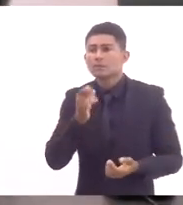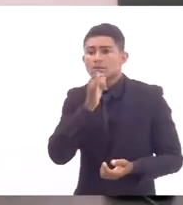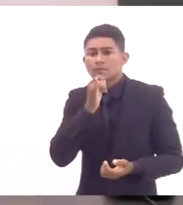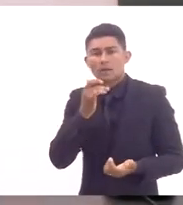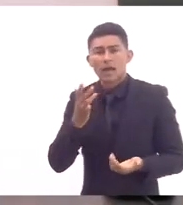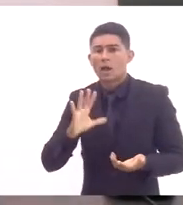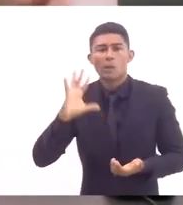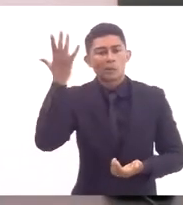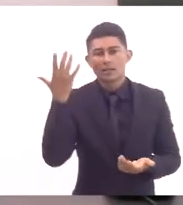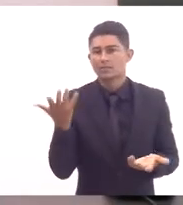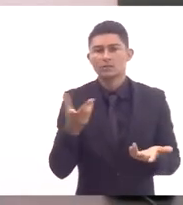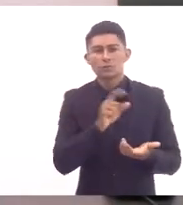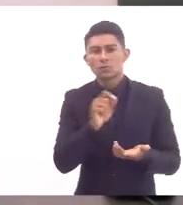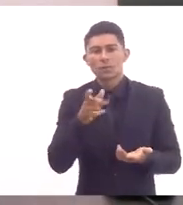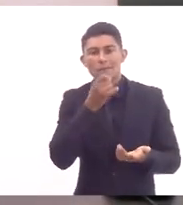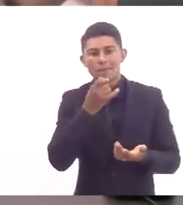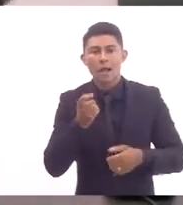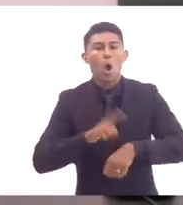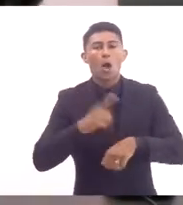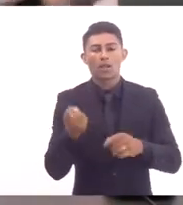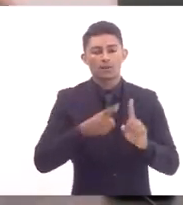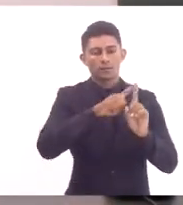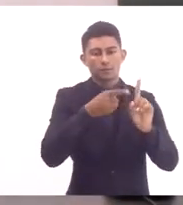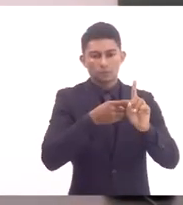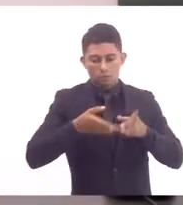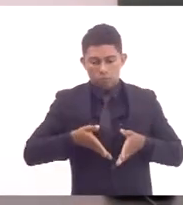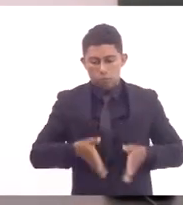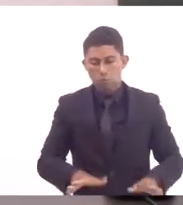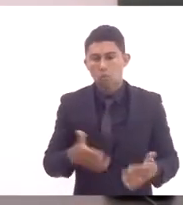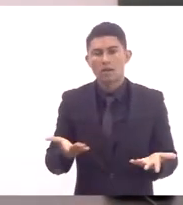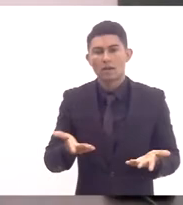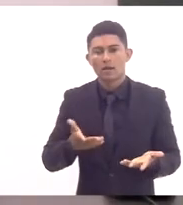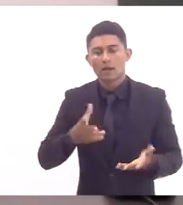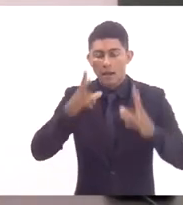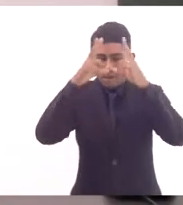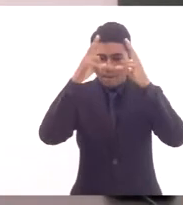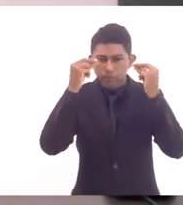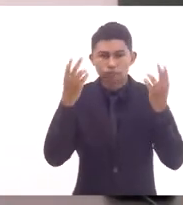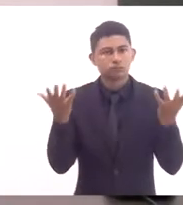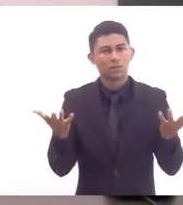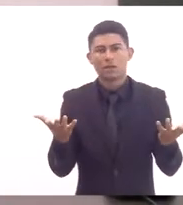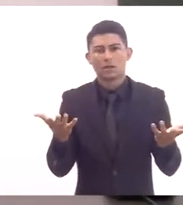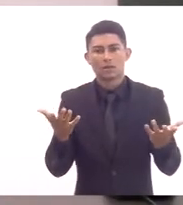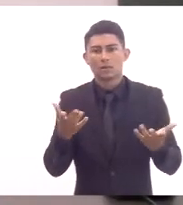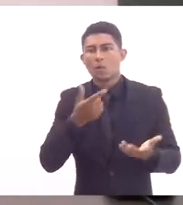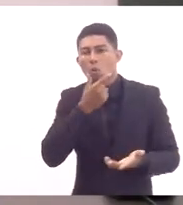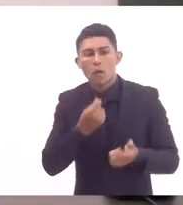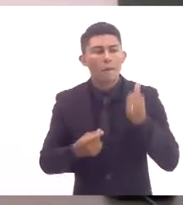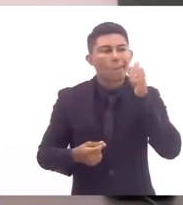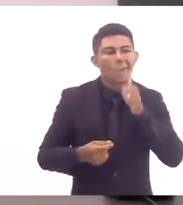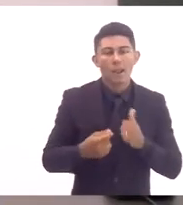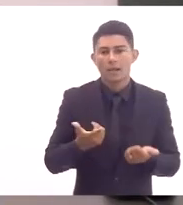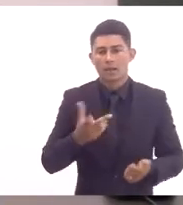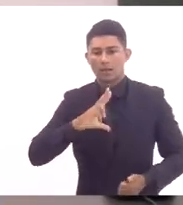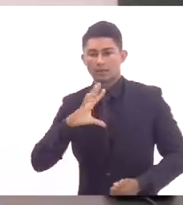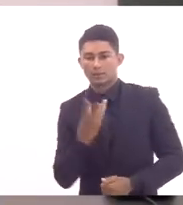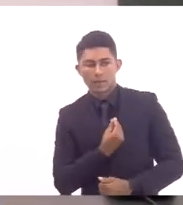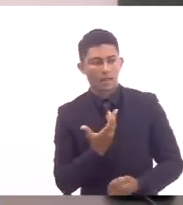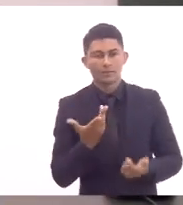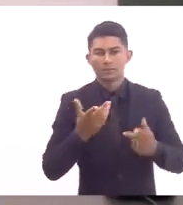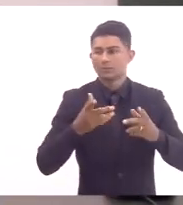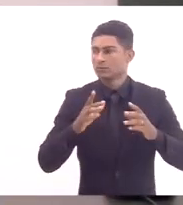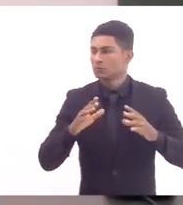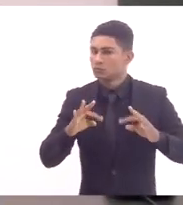Douglas enfermeiras obstetras mulheres homens famílias homens trans mulheres trans hoje a gente precisa renovar